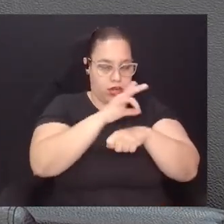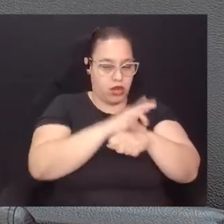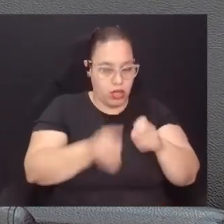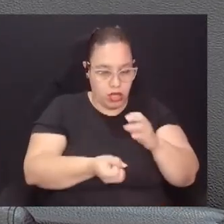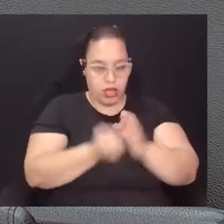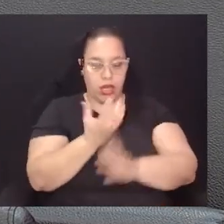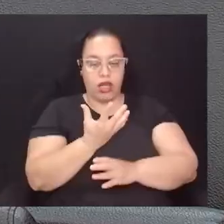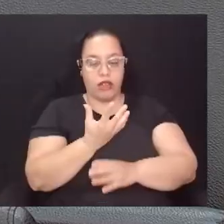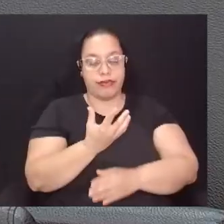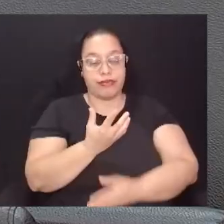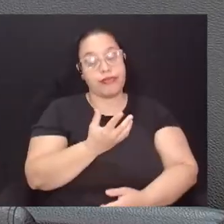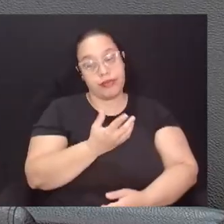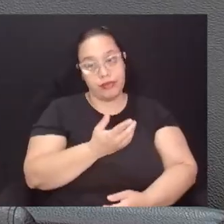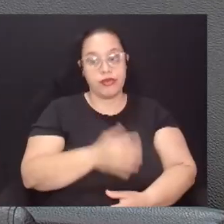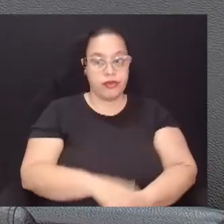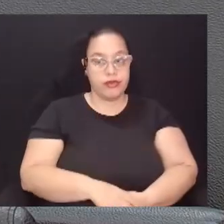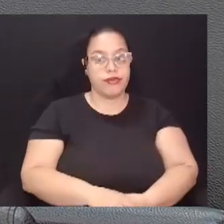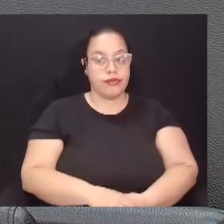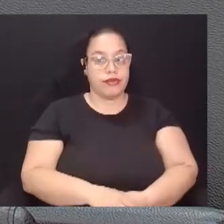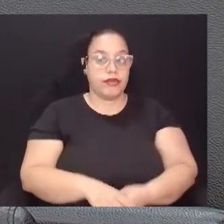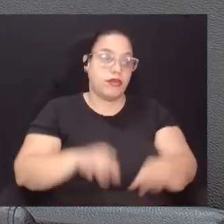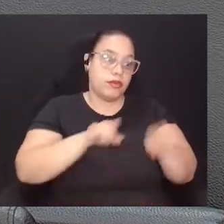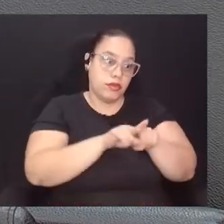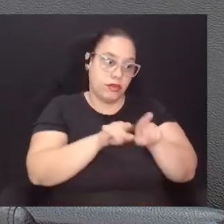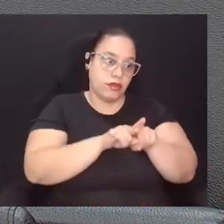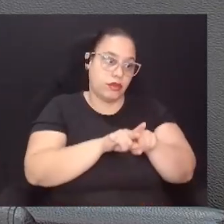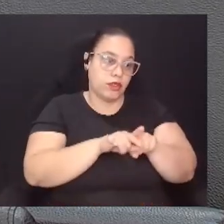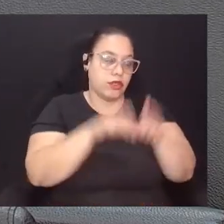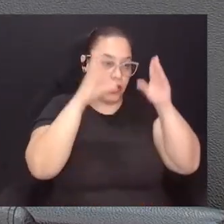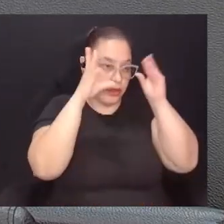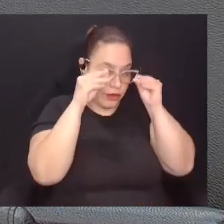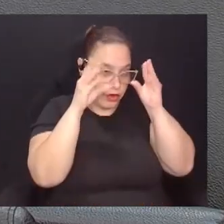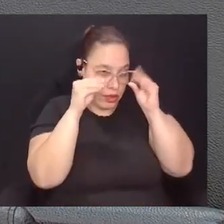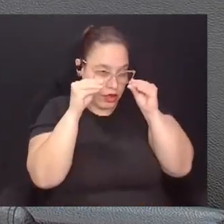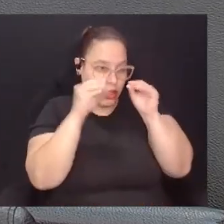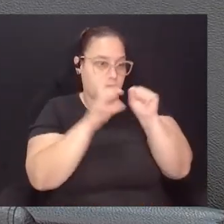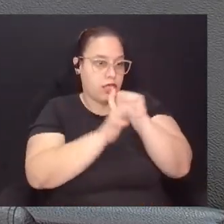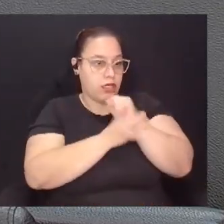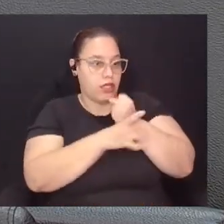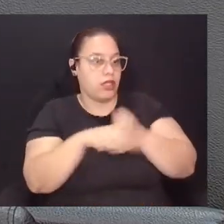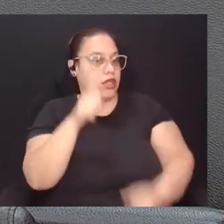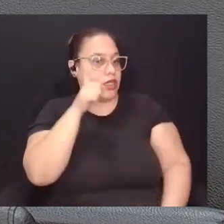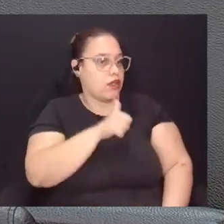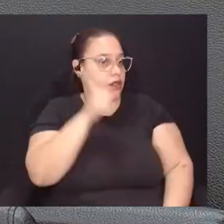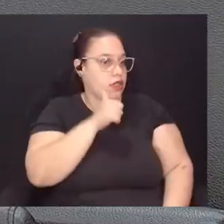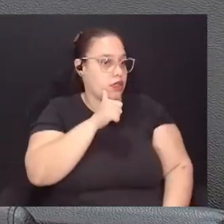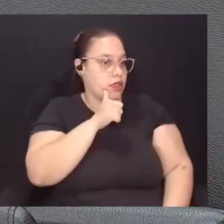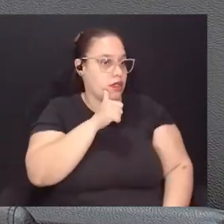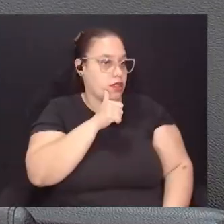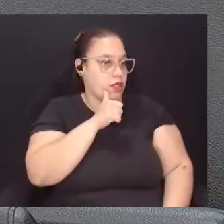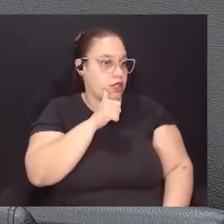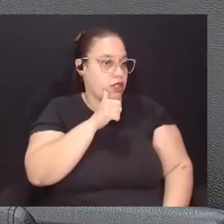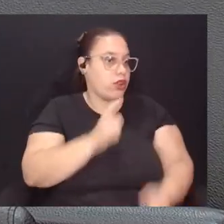possa se criar, né. Também, muitas vezes à noite, isso pode garantir, né, para as mulheres